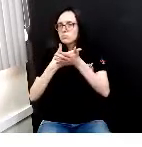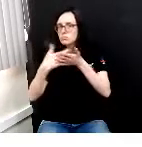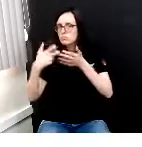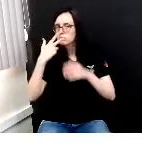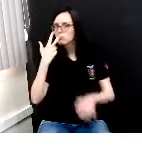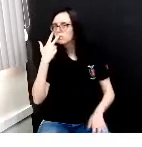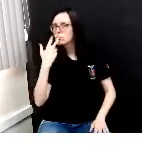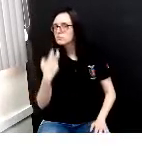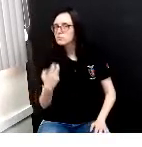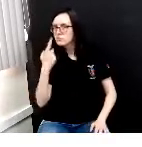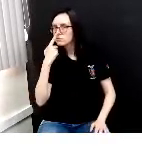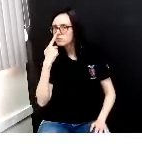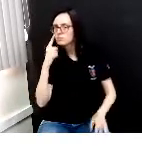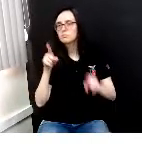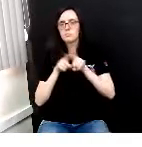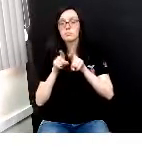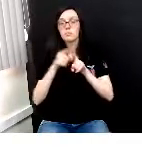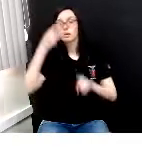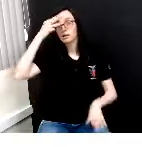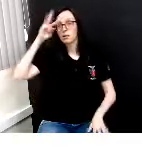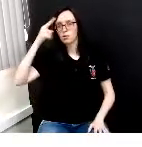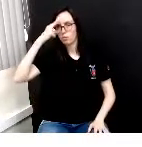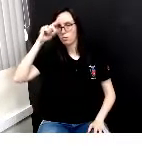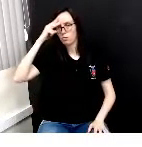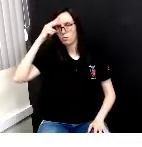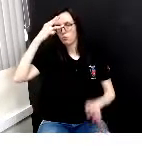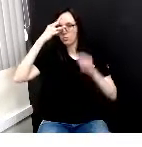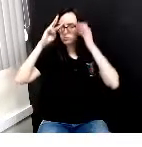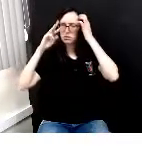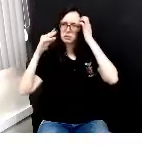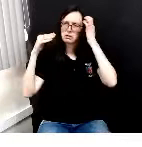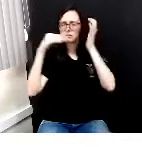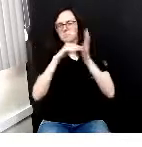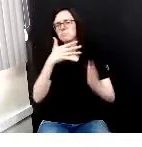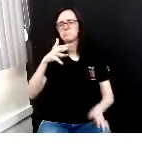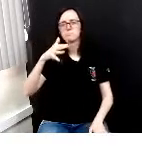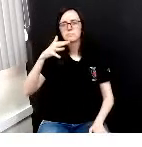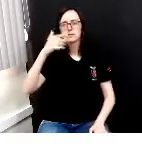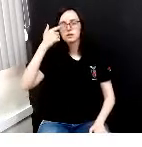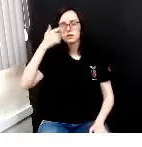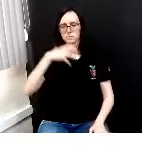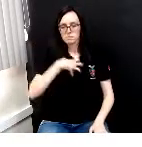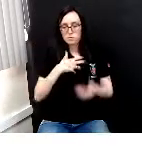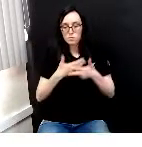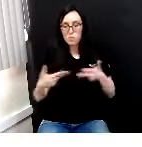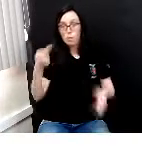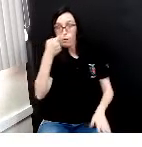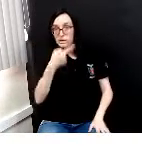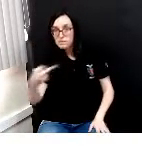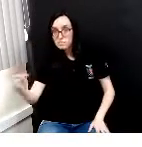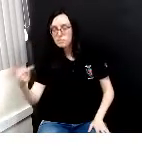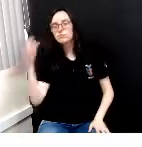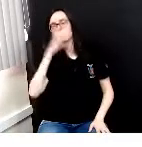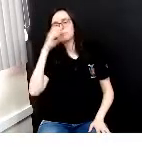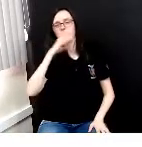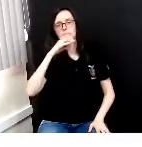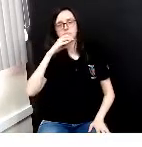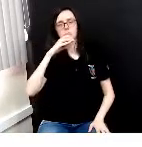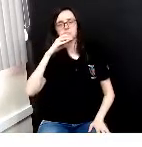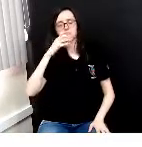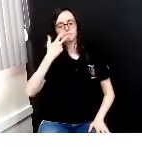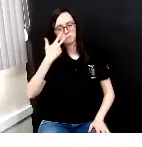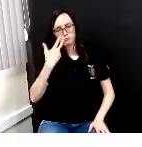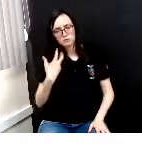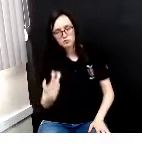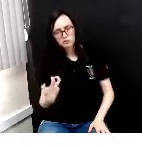coletada principalmente no terceiro dia, mas até o sétimo dia após o início dos sintomas. Então, aqui a gente está